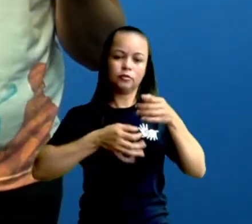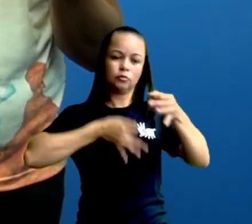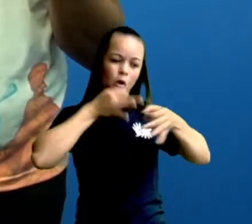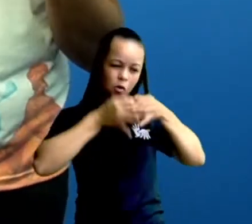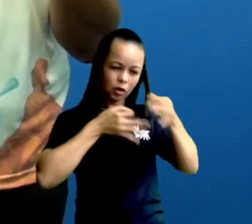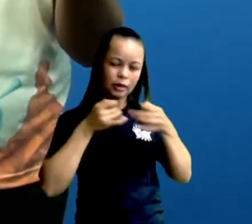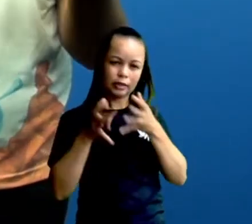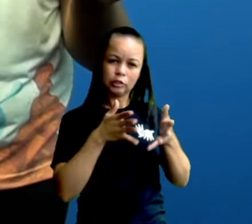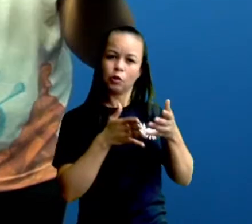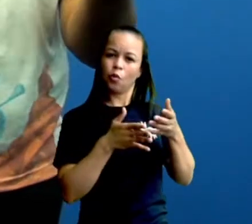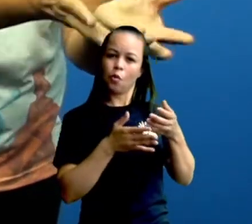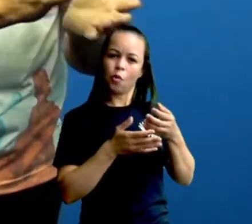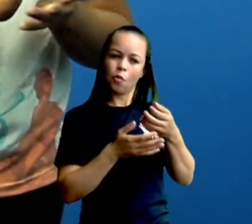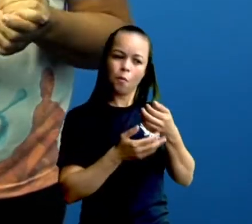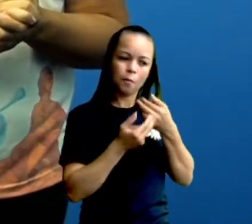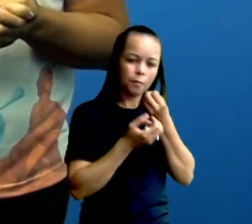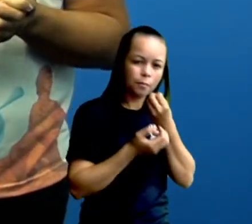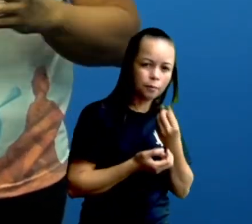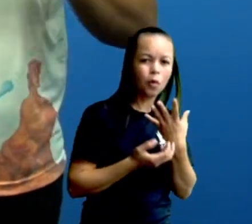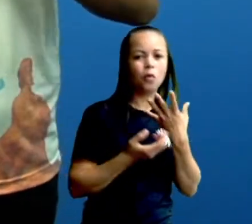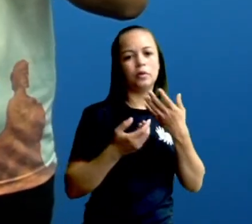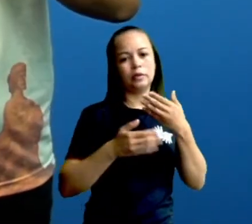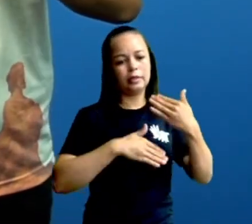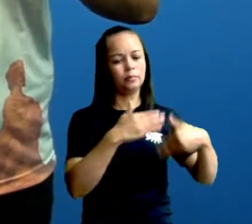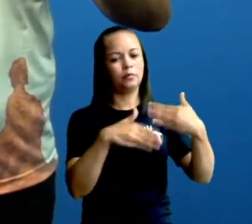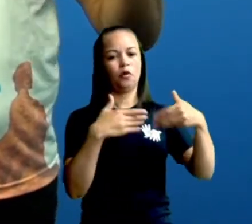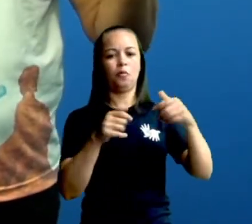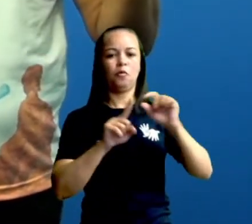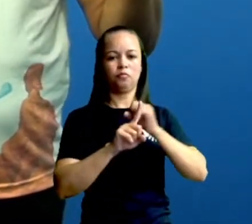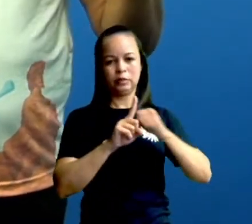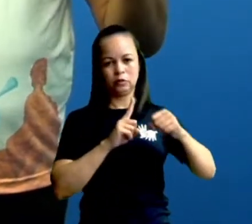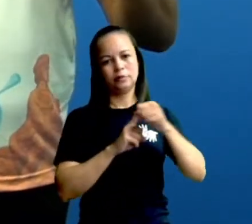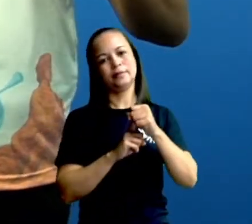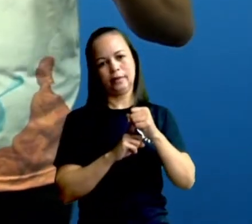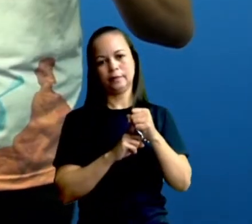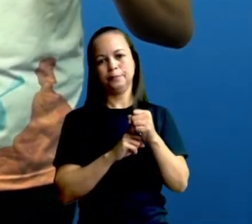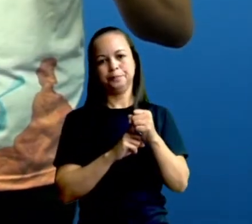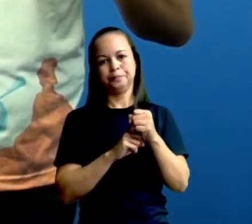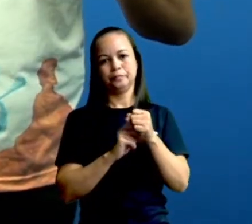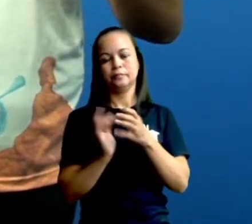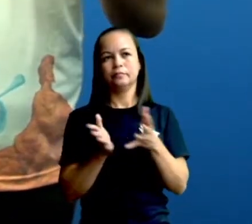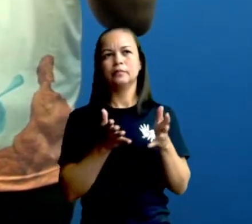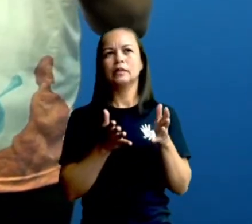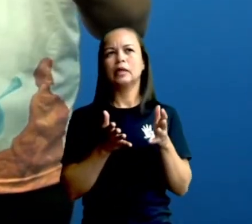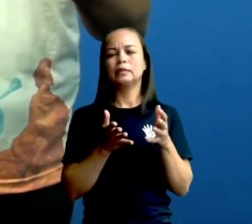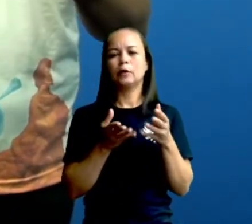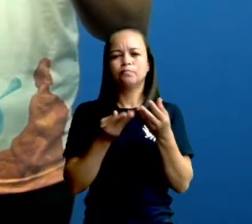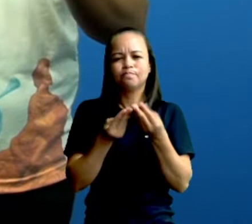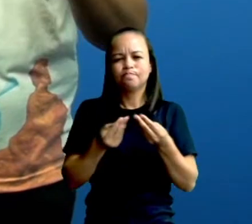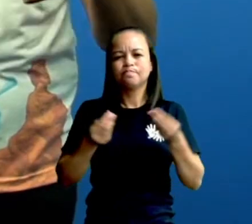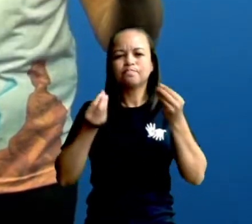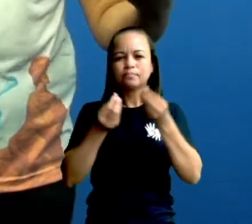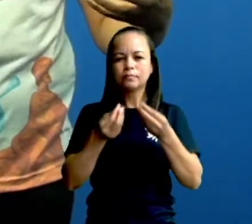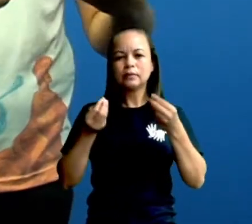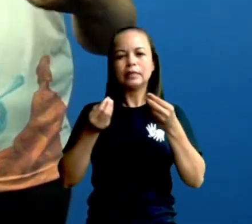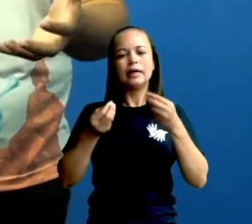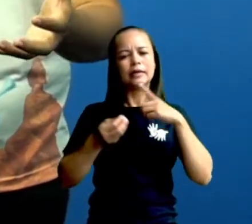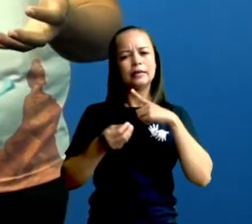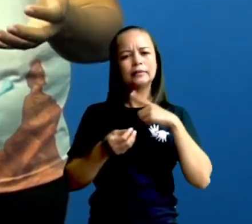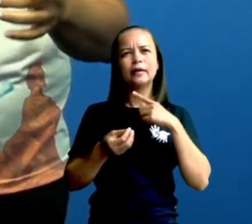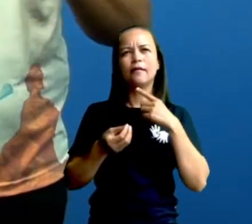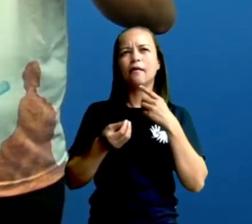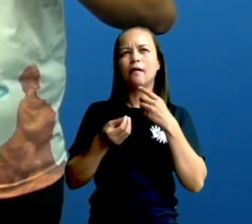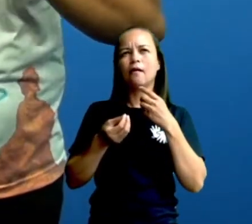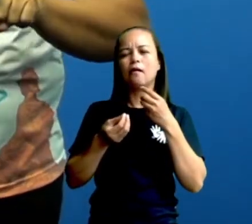dos benefícios que ele promove para a sociedade. Isso é inegável. Estar sensível a isso e ter a humildade de